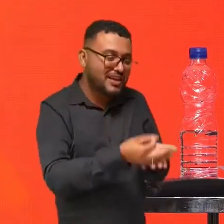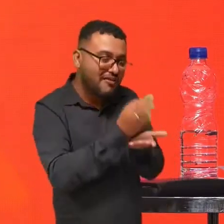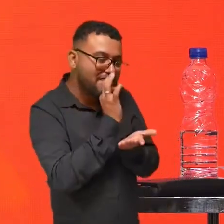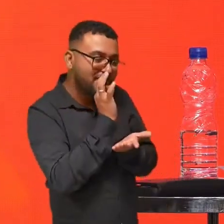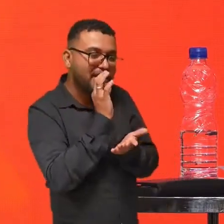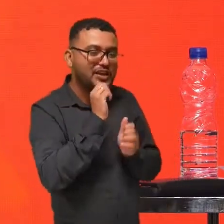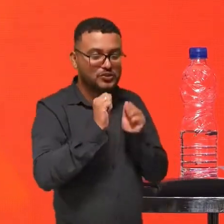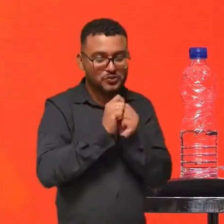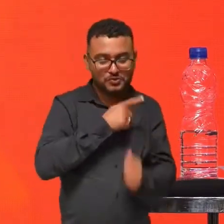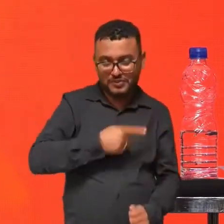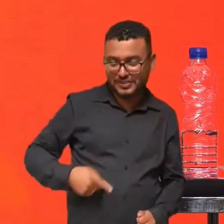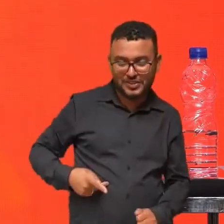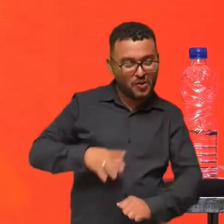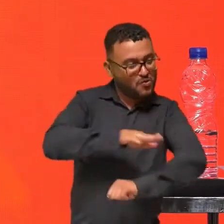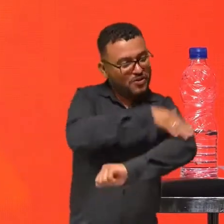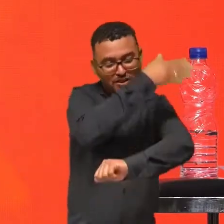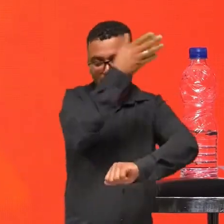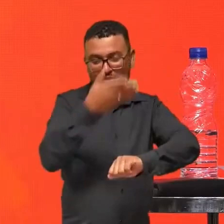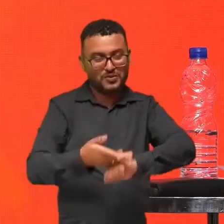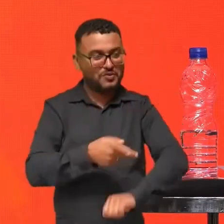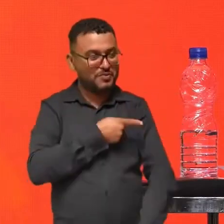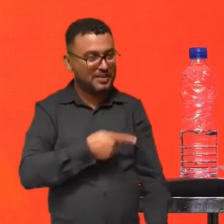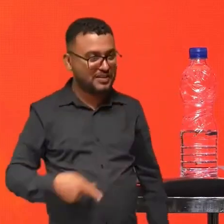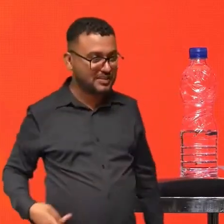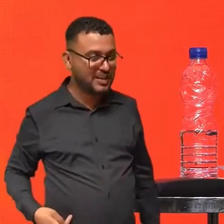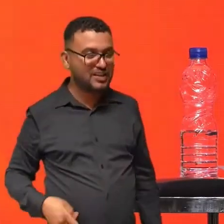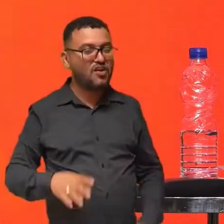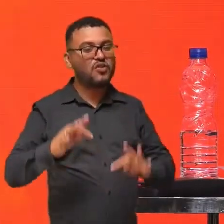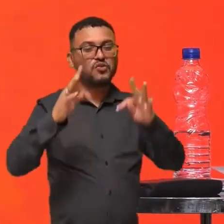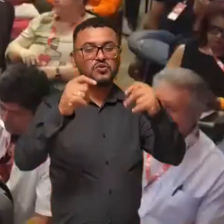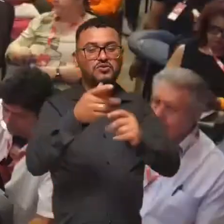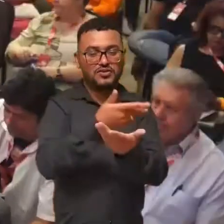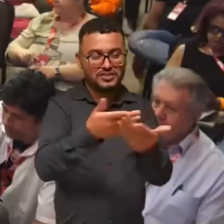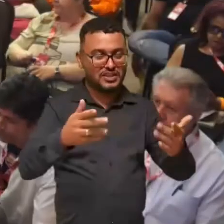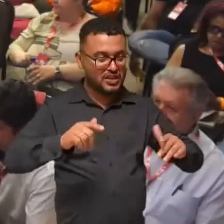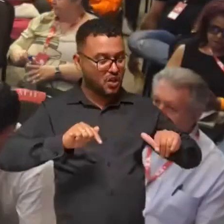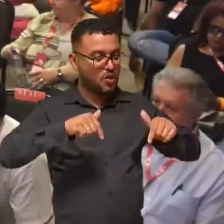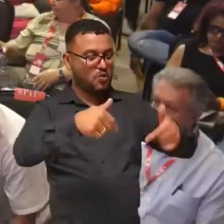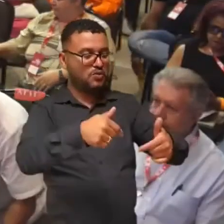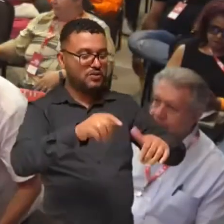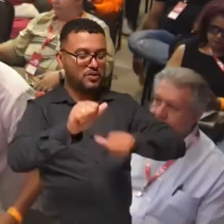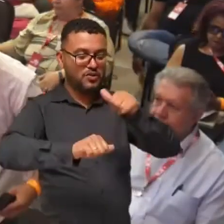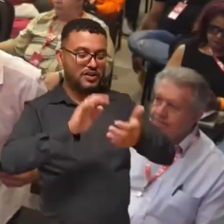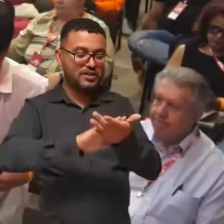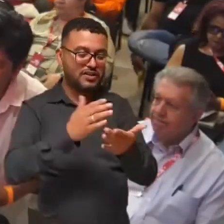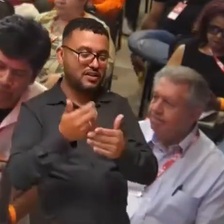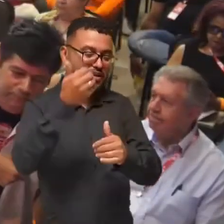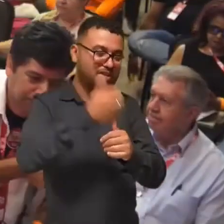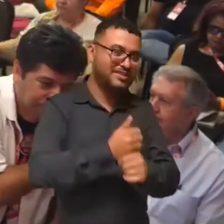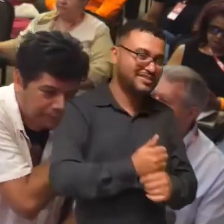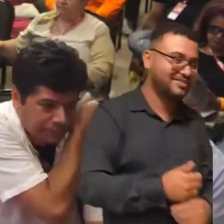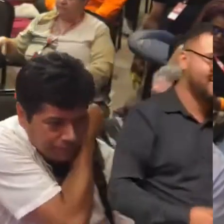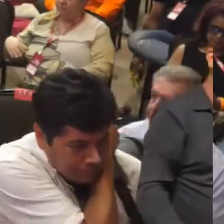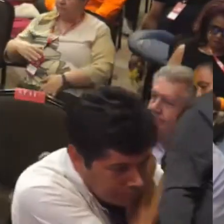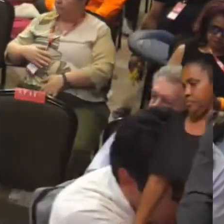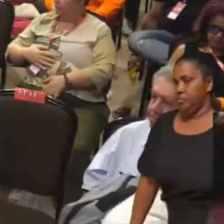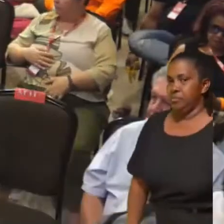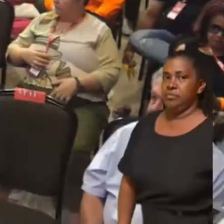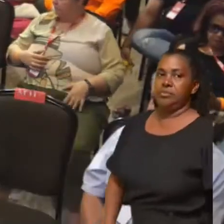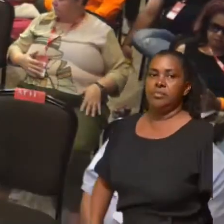presidente e com todos vocês que fazem militância e liderança. Muito obrigada, Olga. Vamos para a nossa última pergunta.